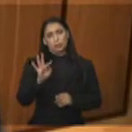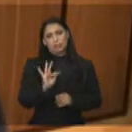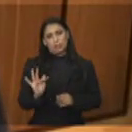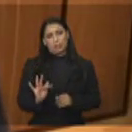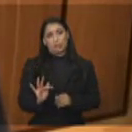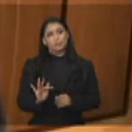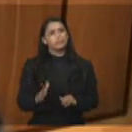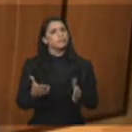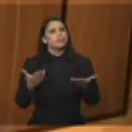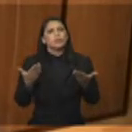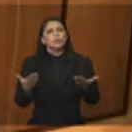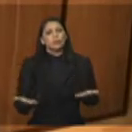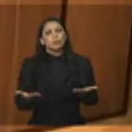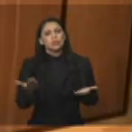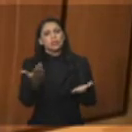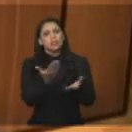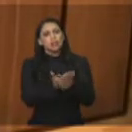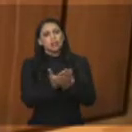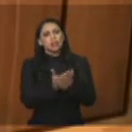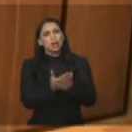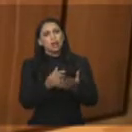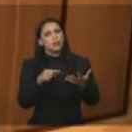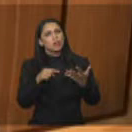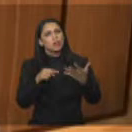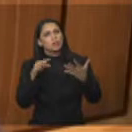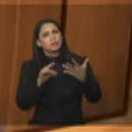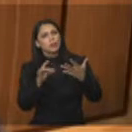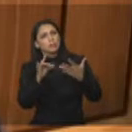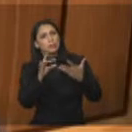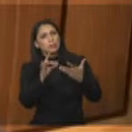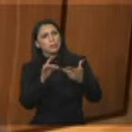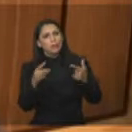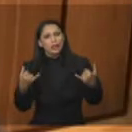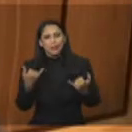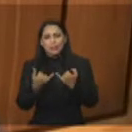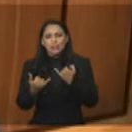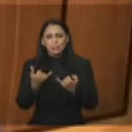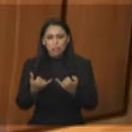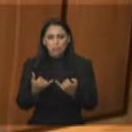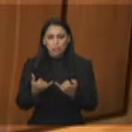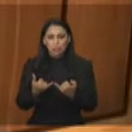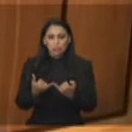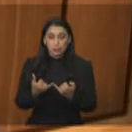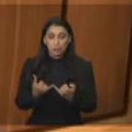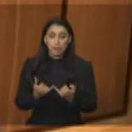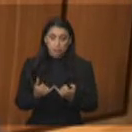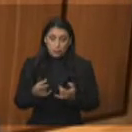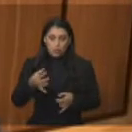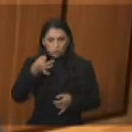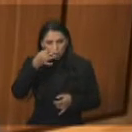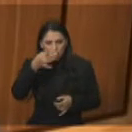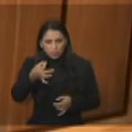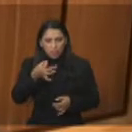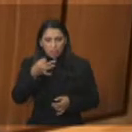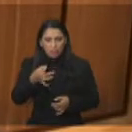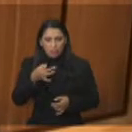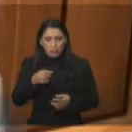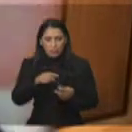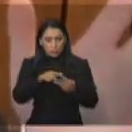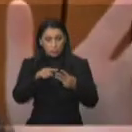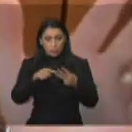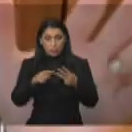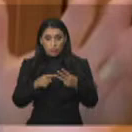seriam, então, esses casos, esses contornos desses dois casos? Nesse ponto, eu gostaria de chamar a atenção para uma